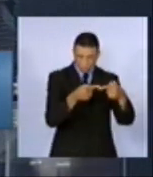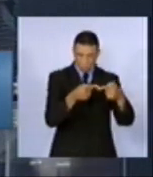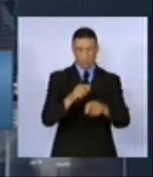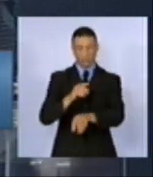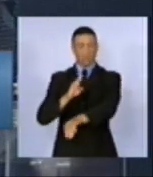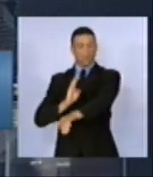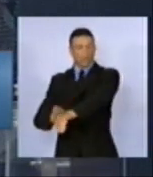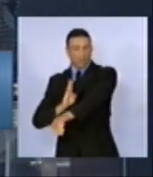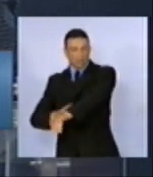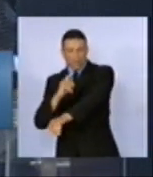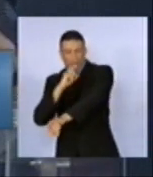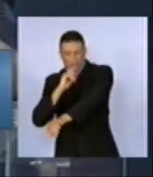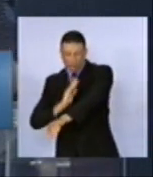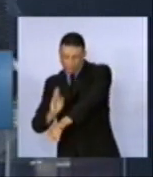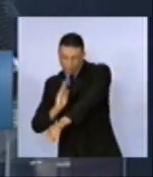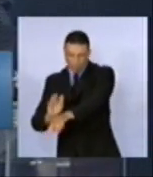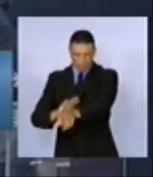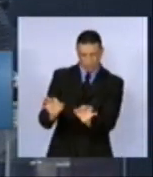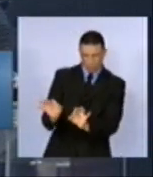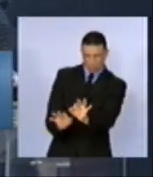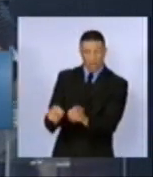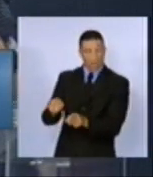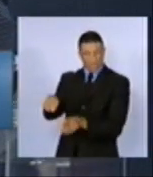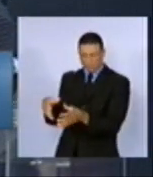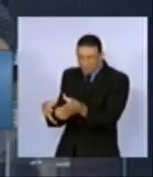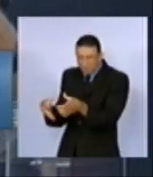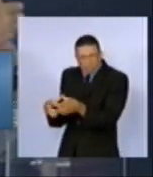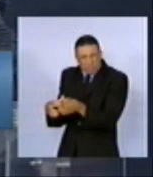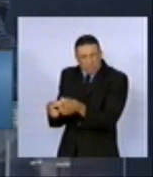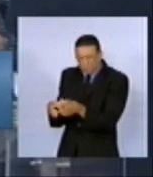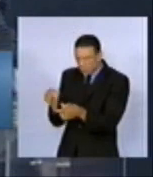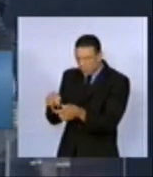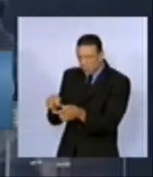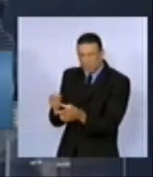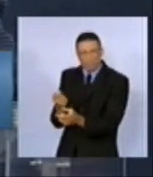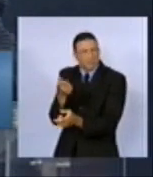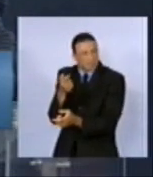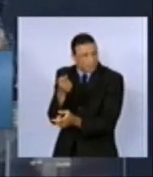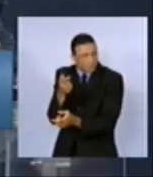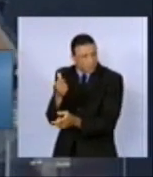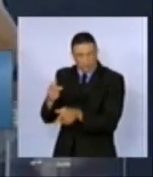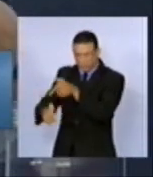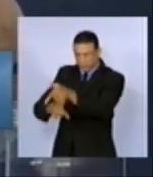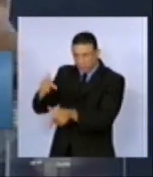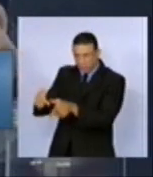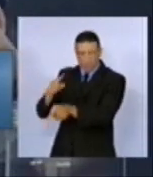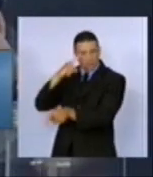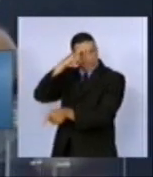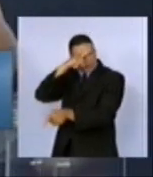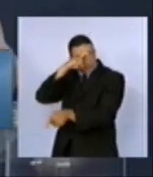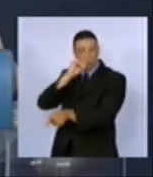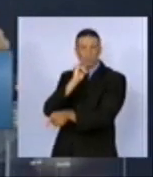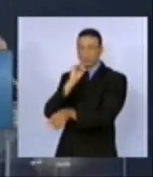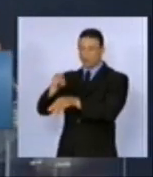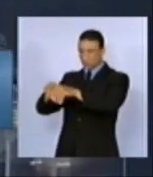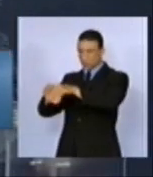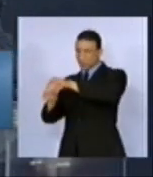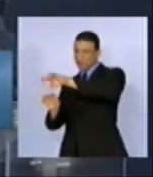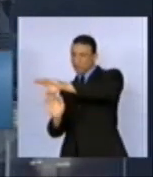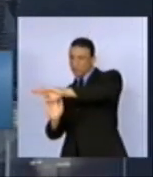o o pequeno produtor ele fica restrito ali ao plantio só na num área de declive eh que atende